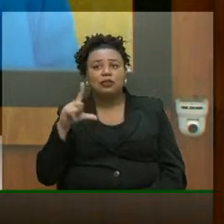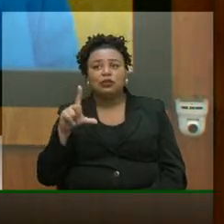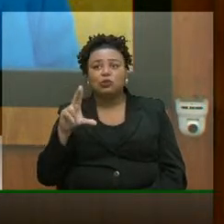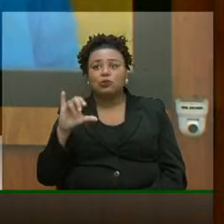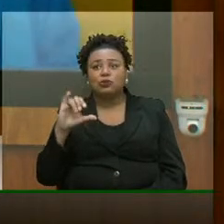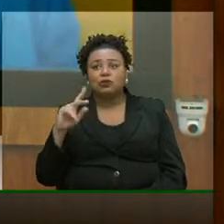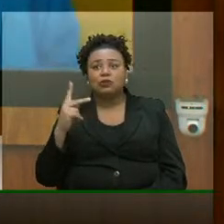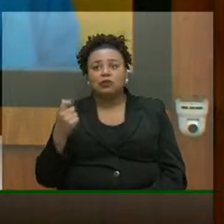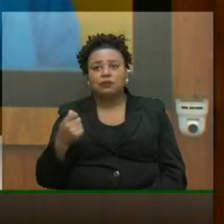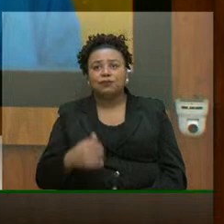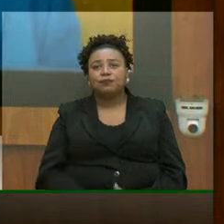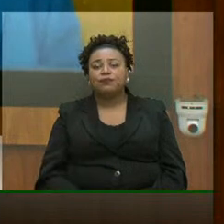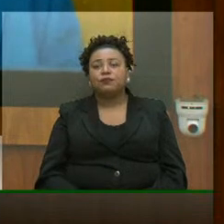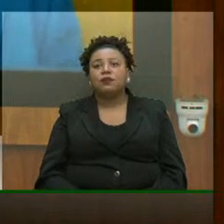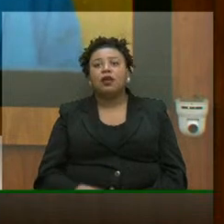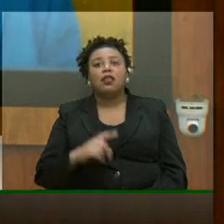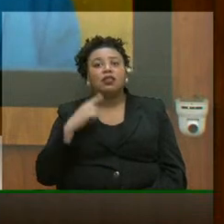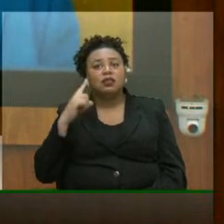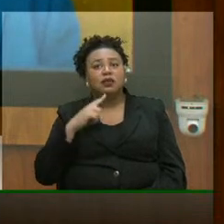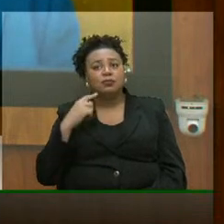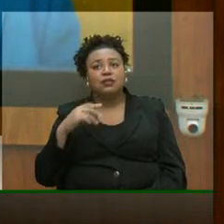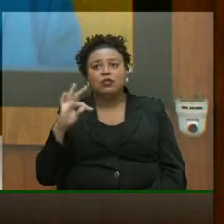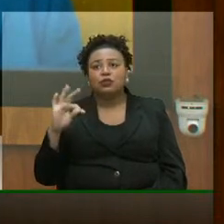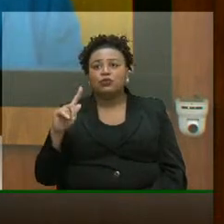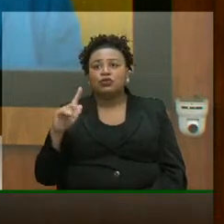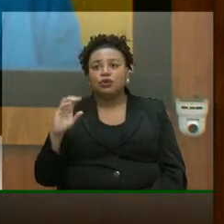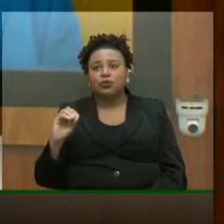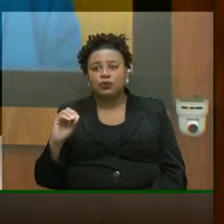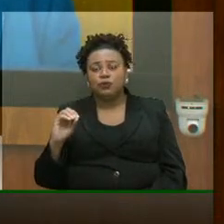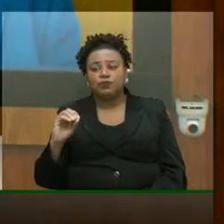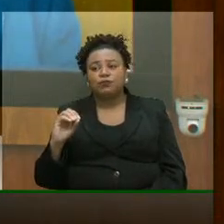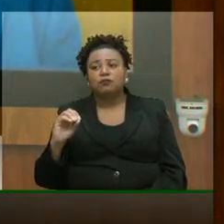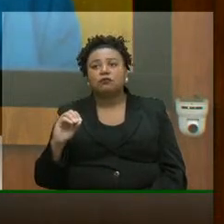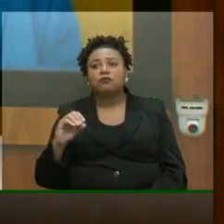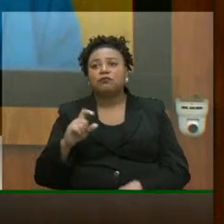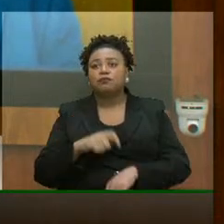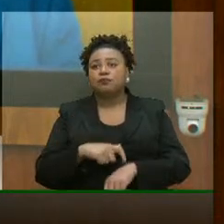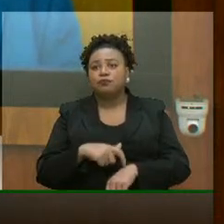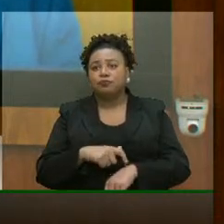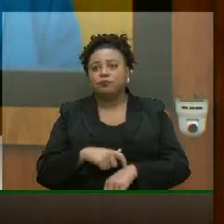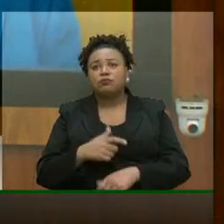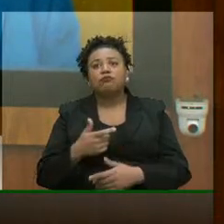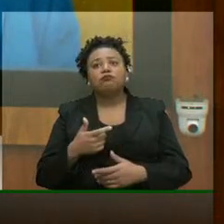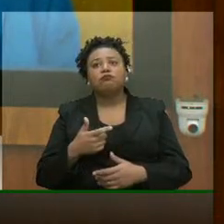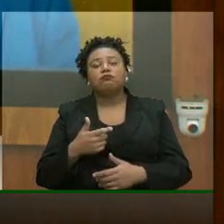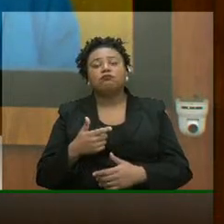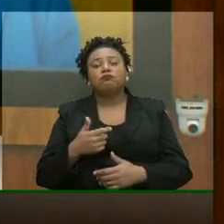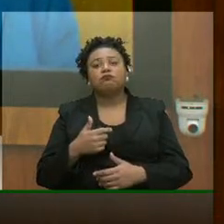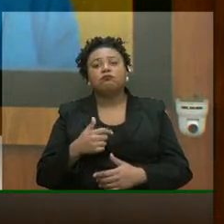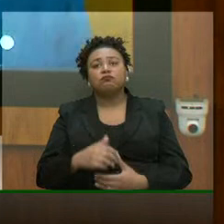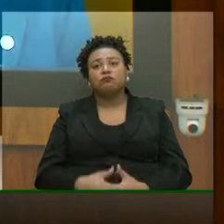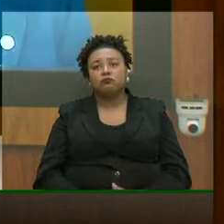Genro. Deputado Thiago Simon, com a palavra pelo tempo regimental.